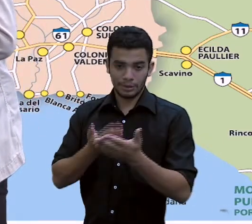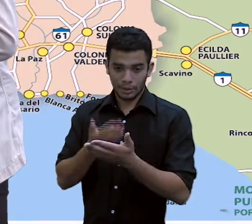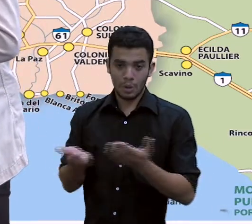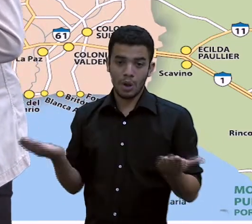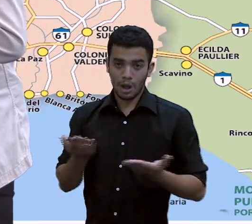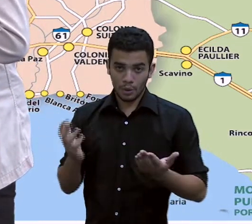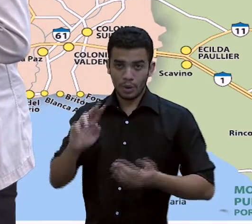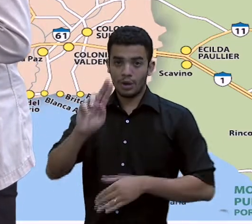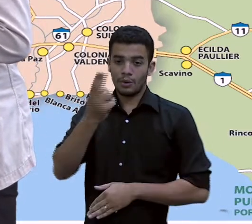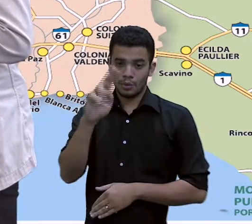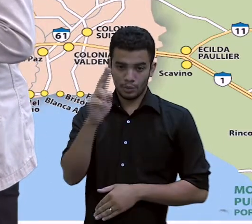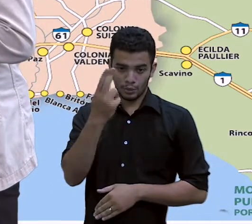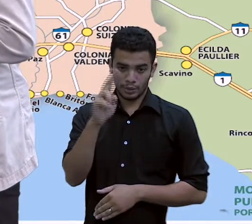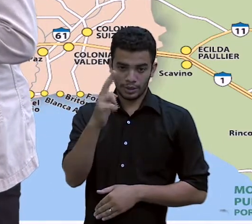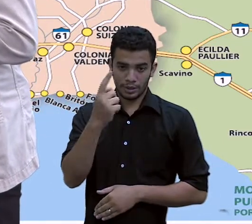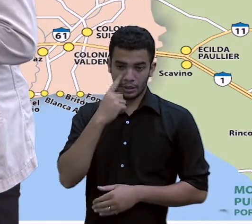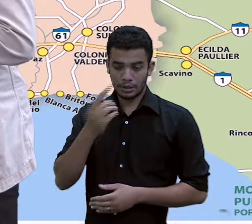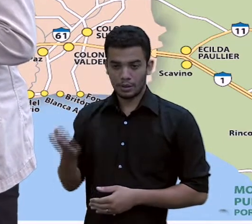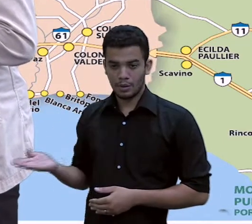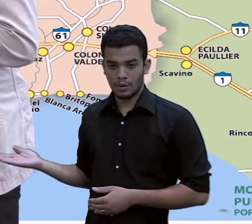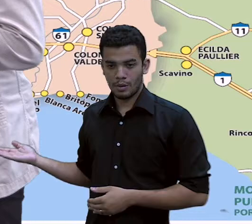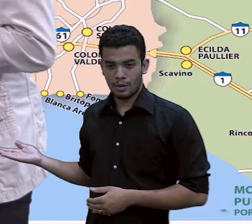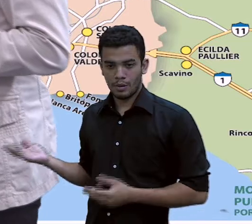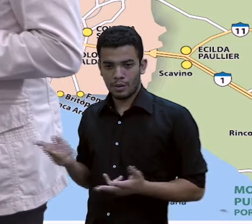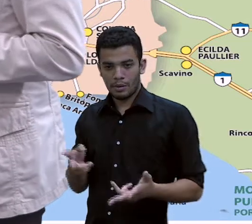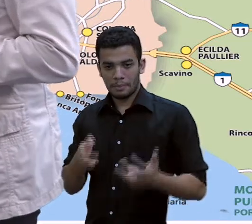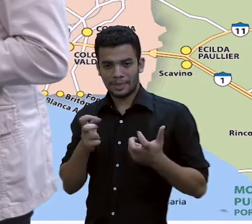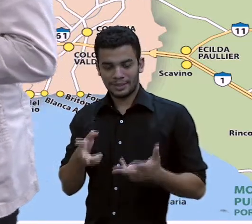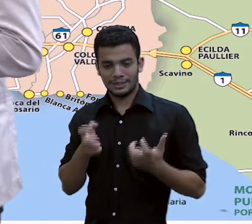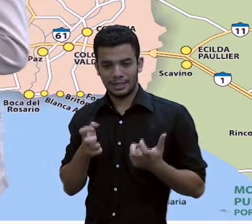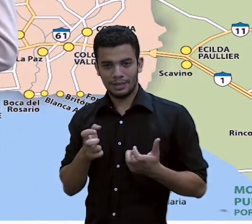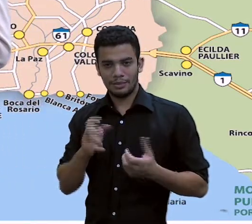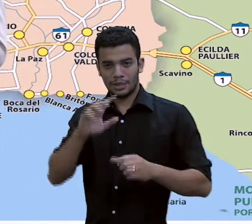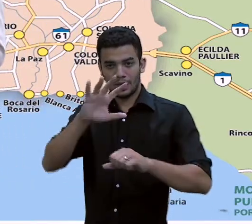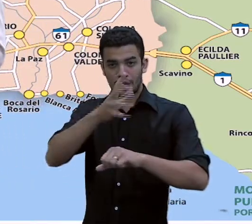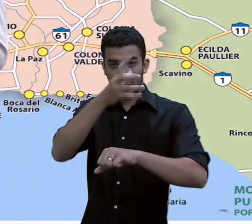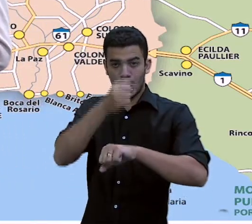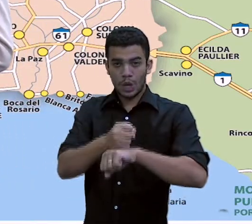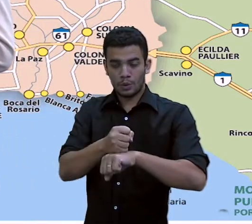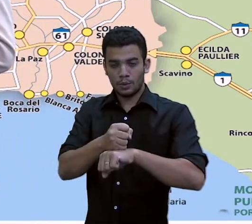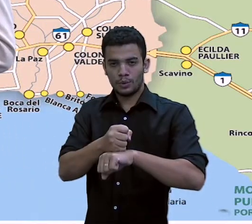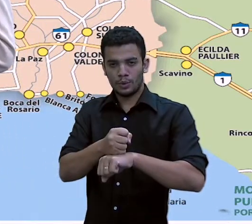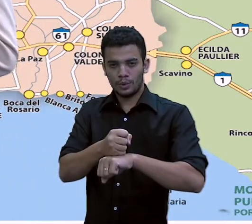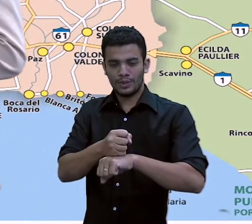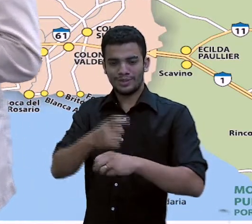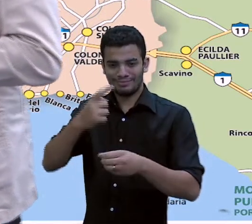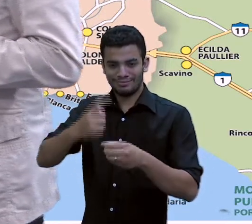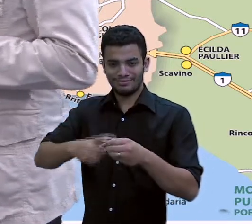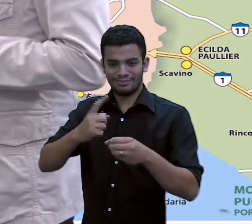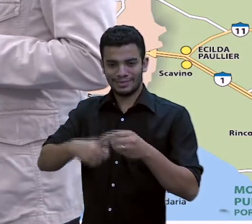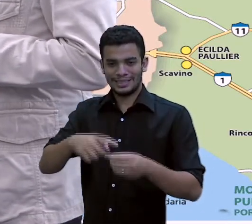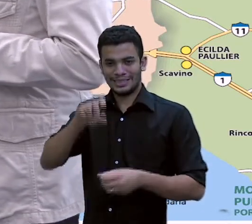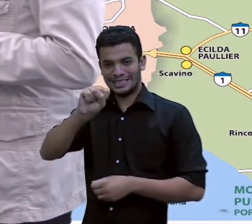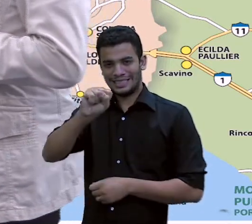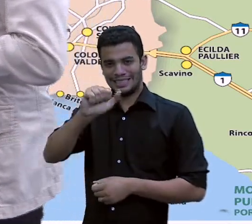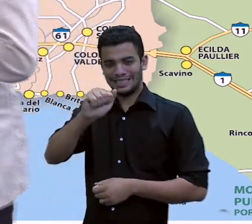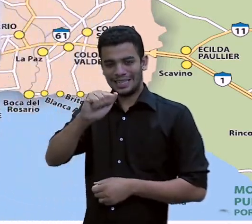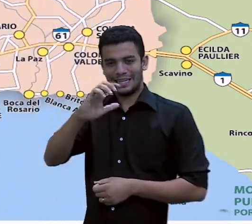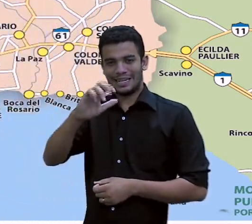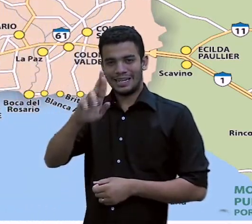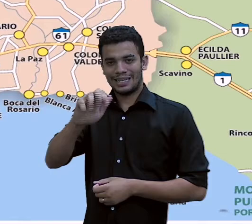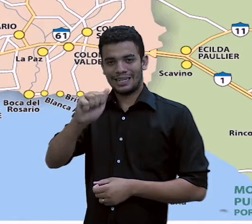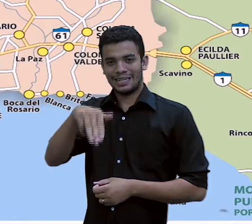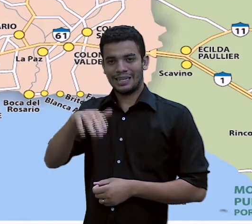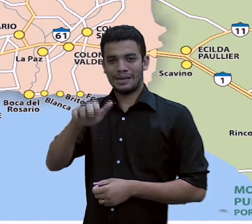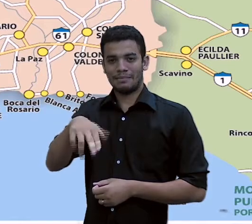colônia de Sacramento, bem aqui no finalzinho, bem aqui na pontinha. Tá vendo aqui meu dedo? Então, do outro